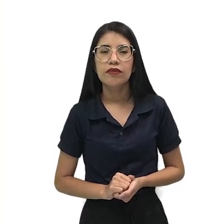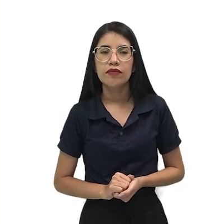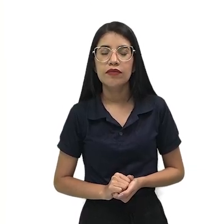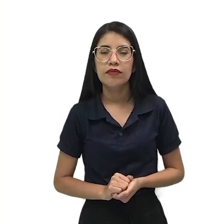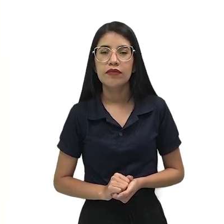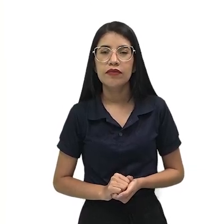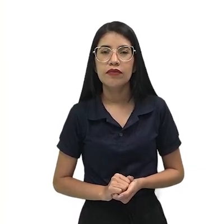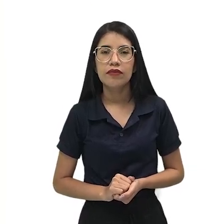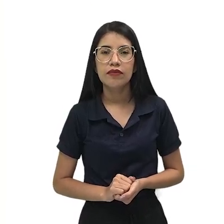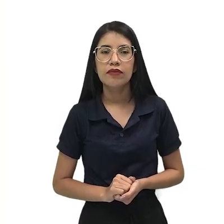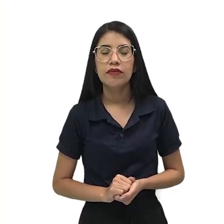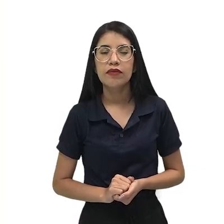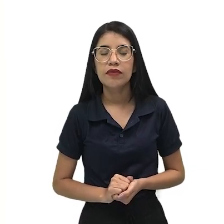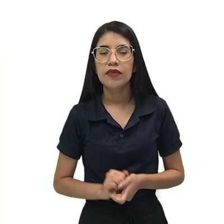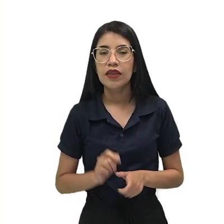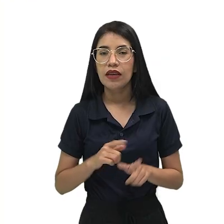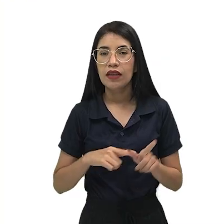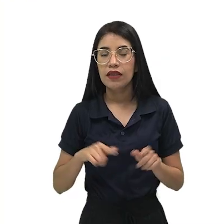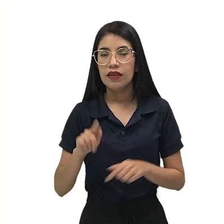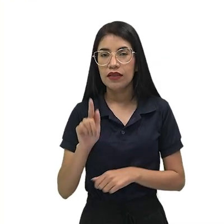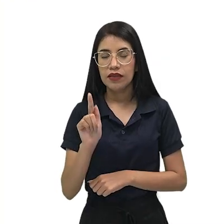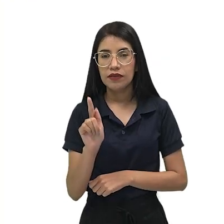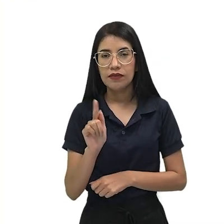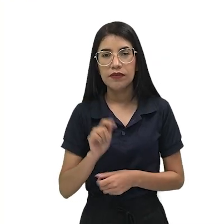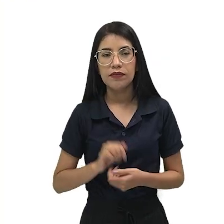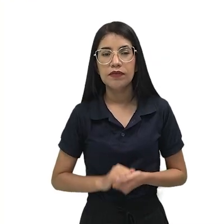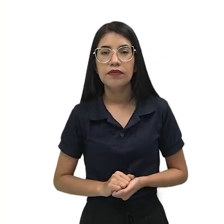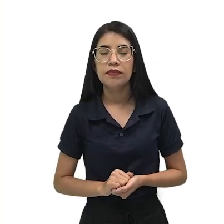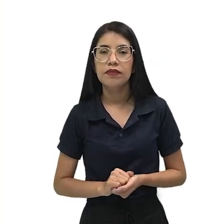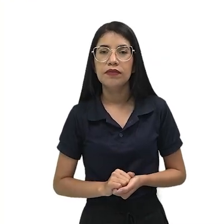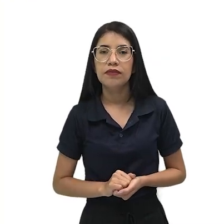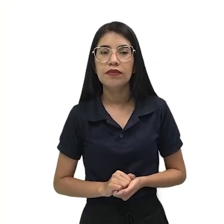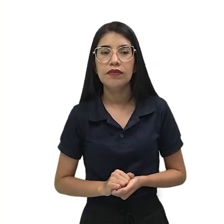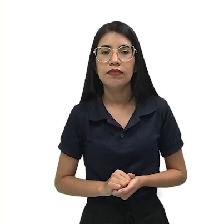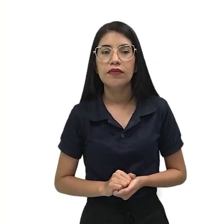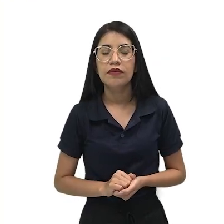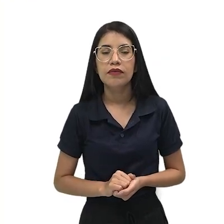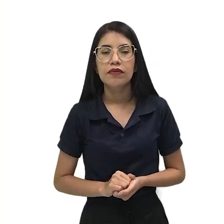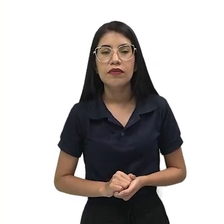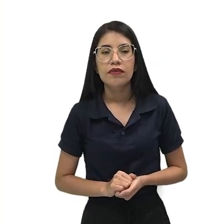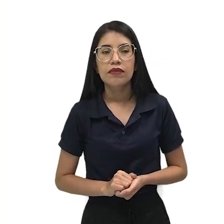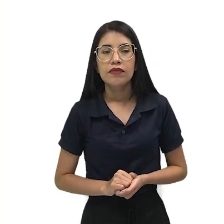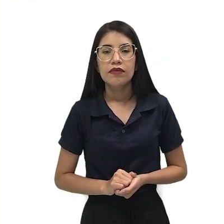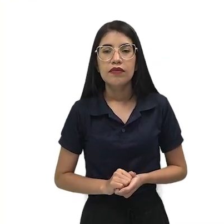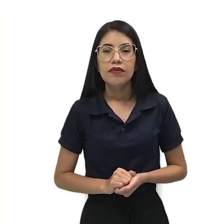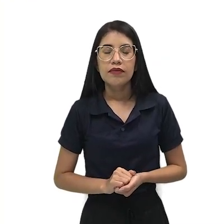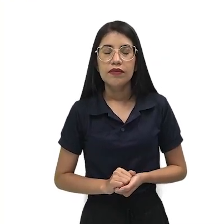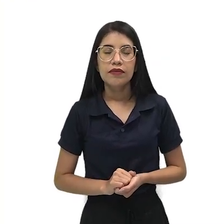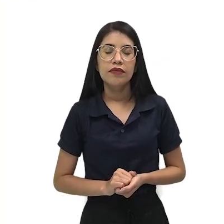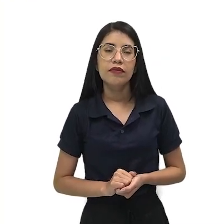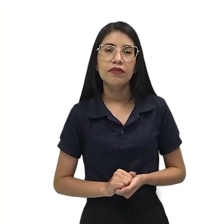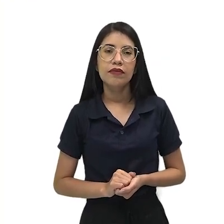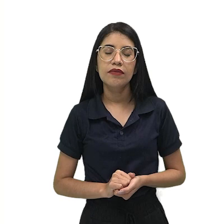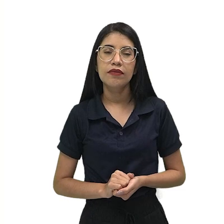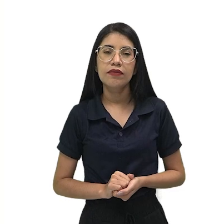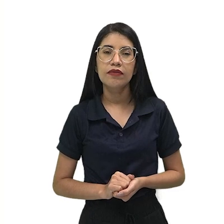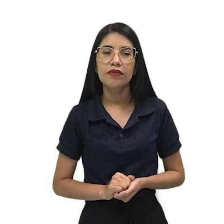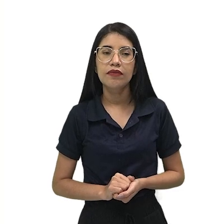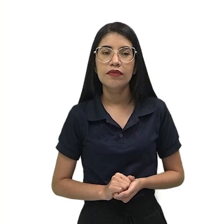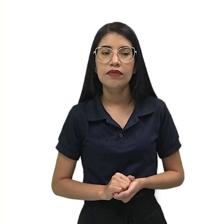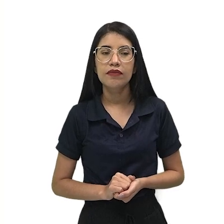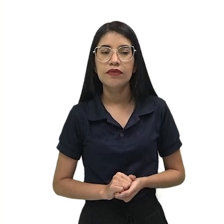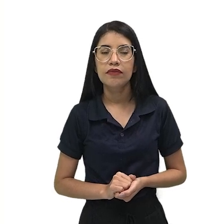G, beleza? Nós temos as seguintes, temos G e